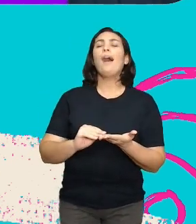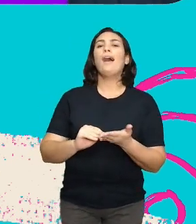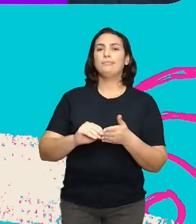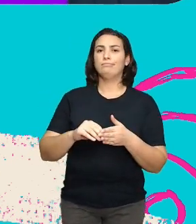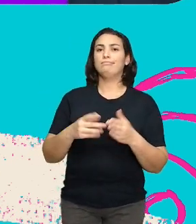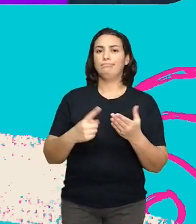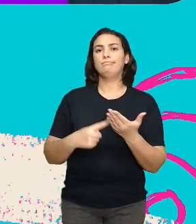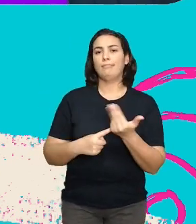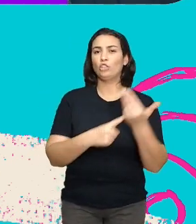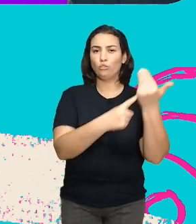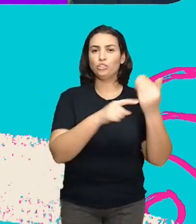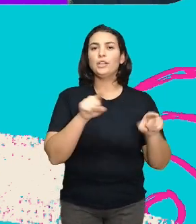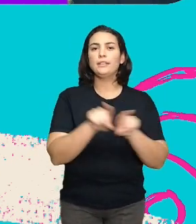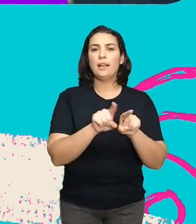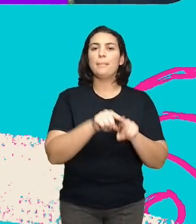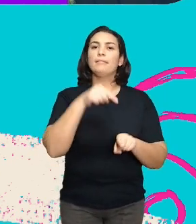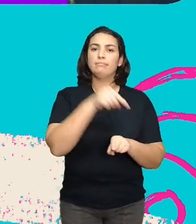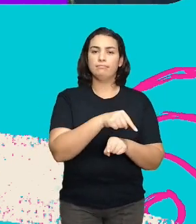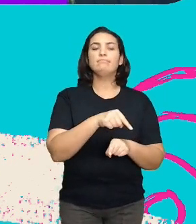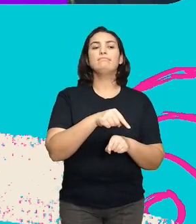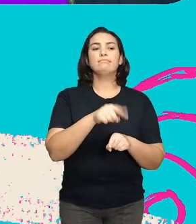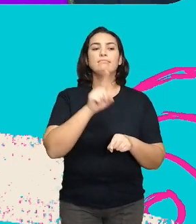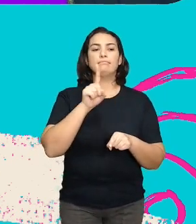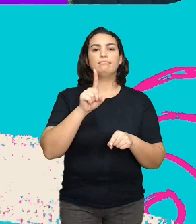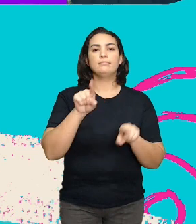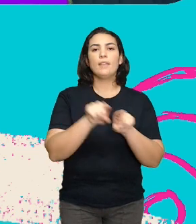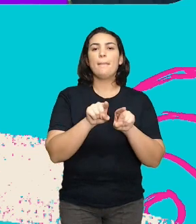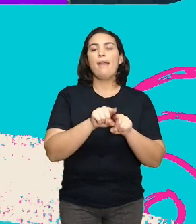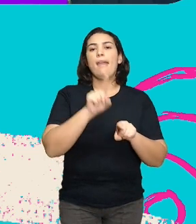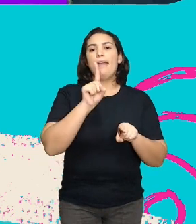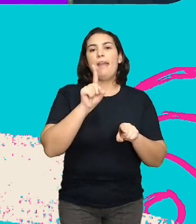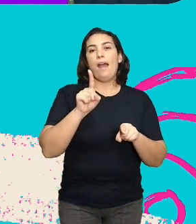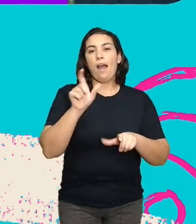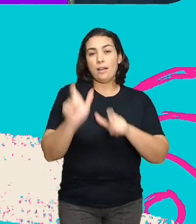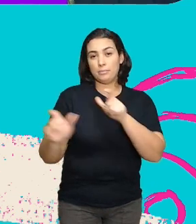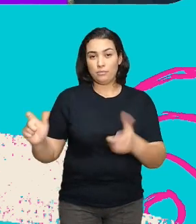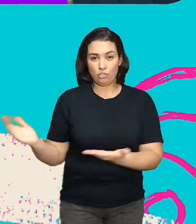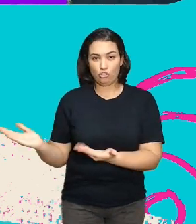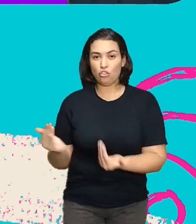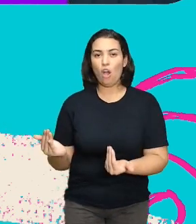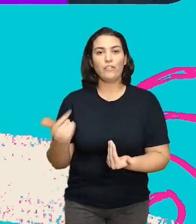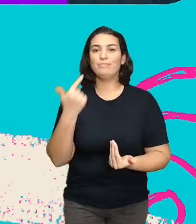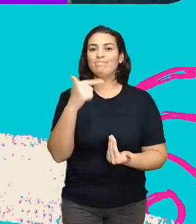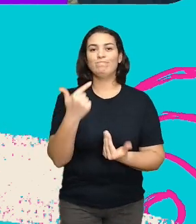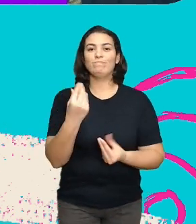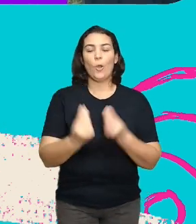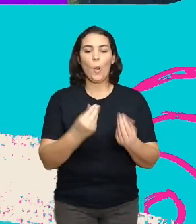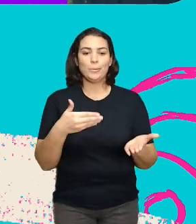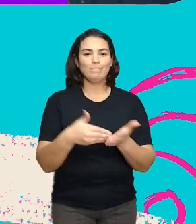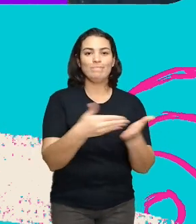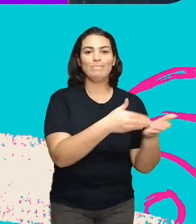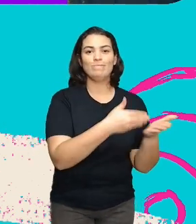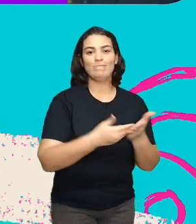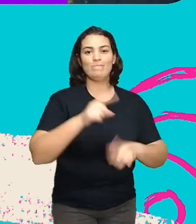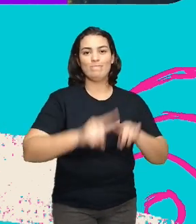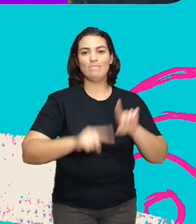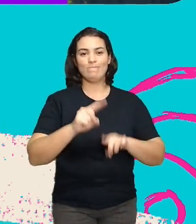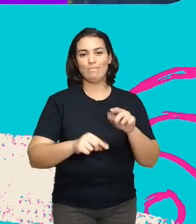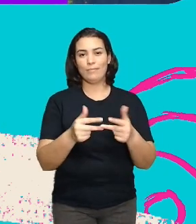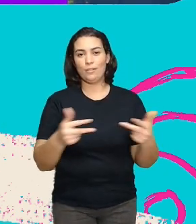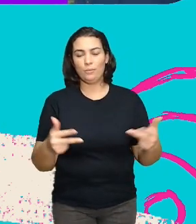nos contextos particulares eles não têm acesso nenhum a esses aparatos, enfim, né?